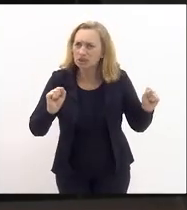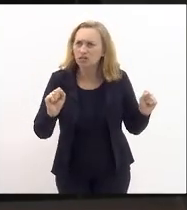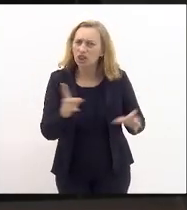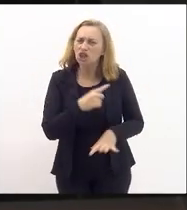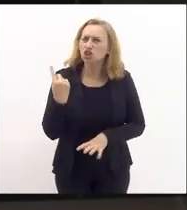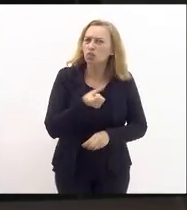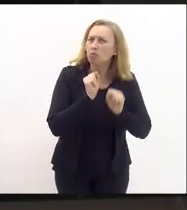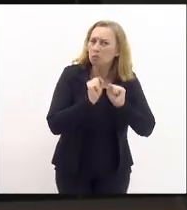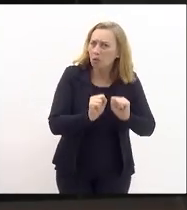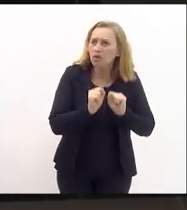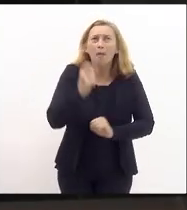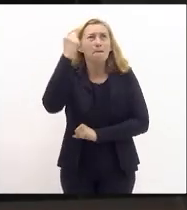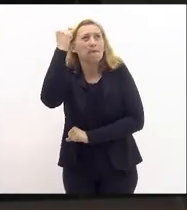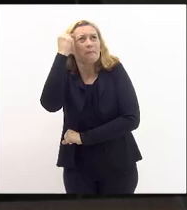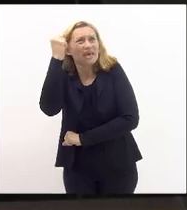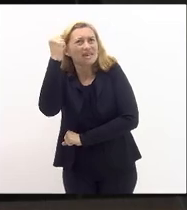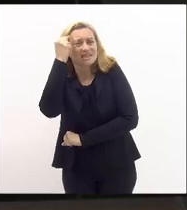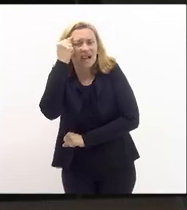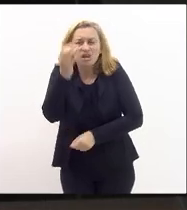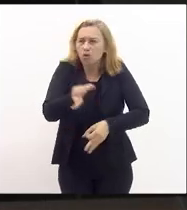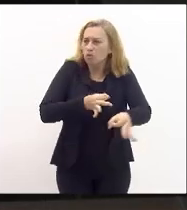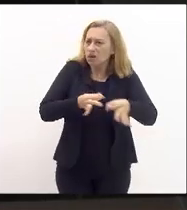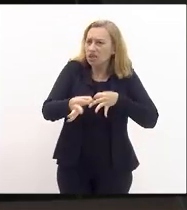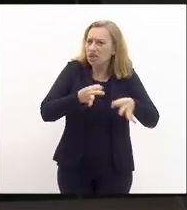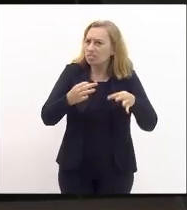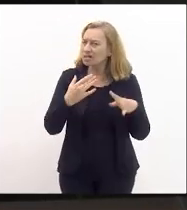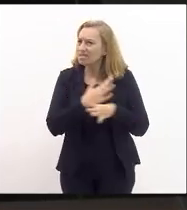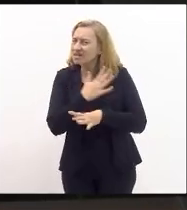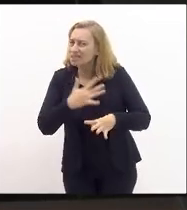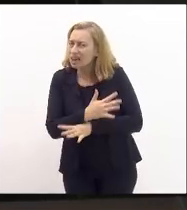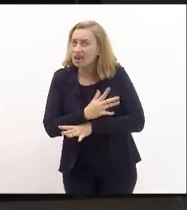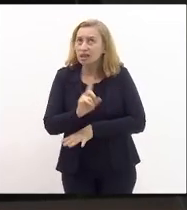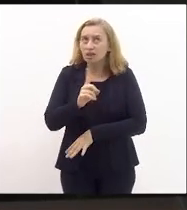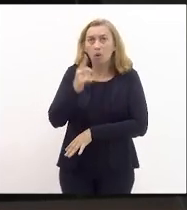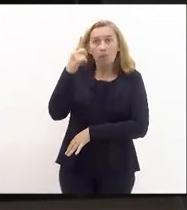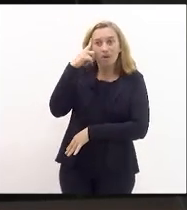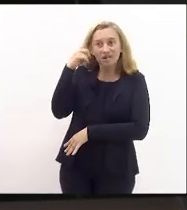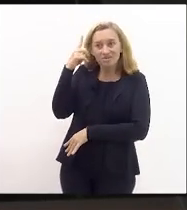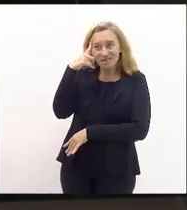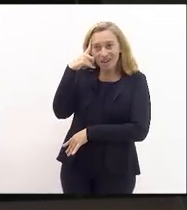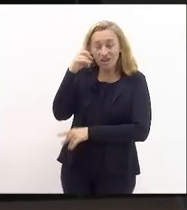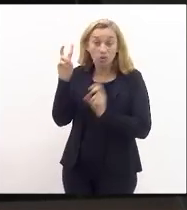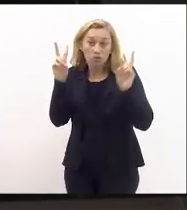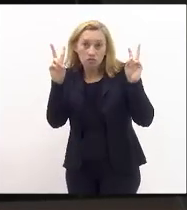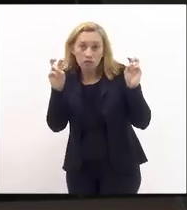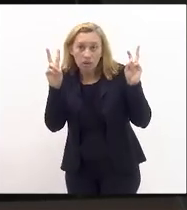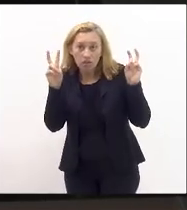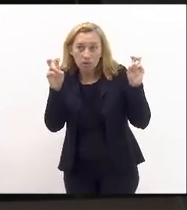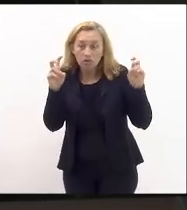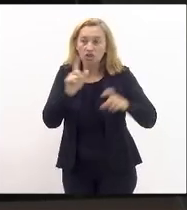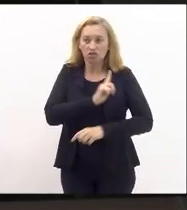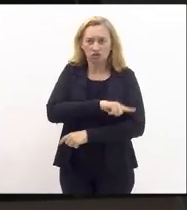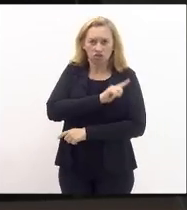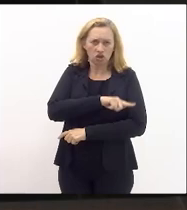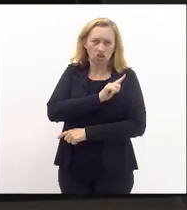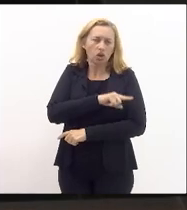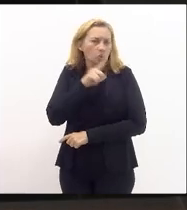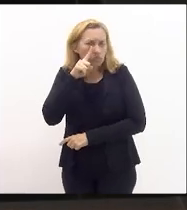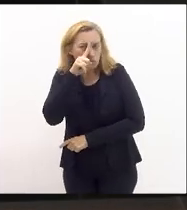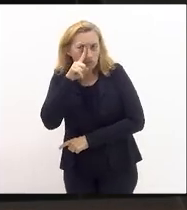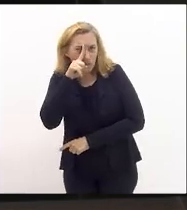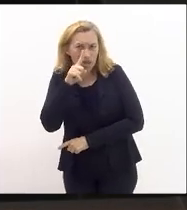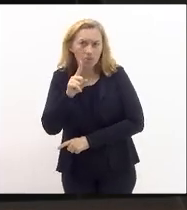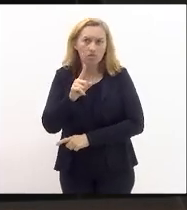gente possa pensar num planejamento urbano sem pensar na questão da gestão dos riscos e